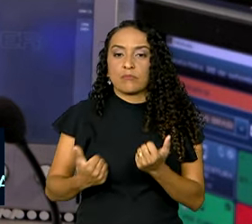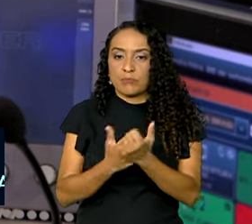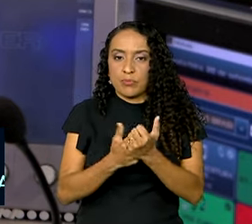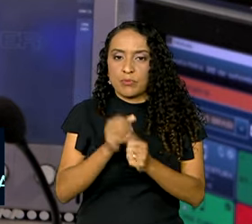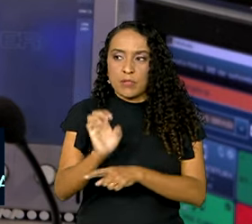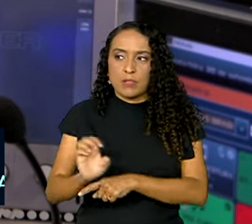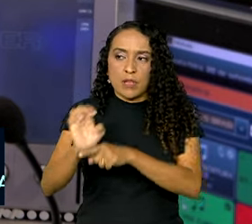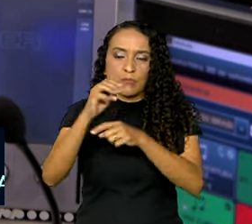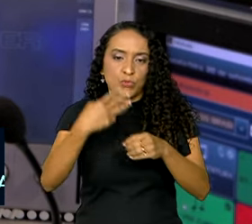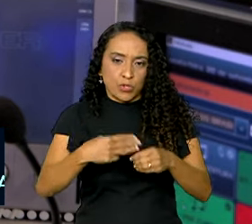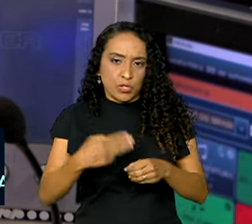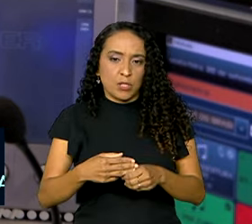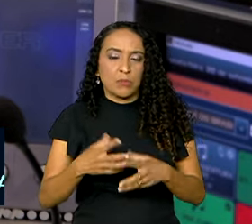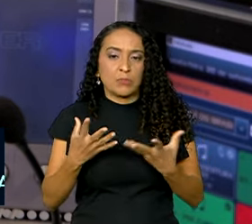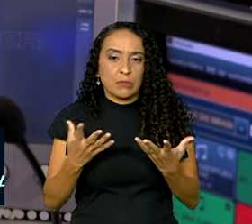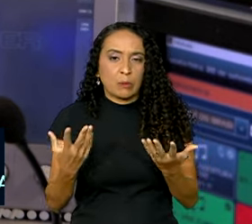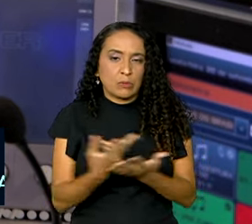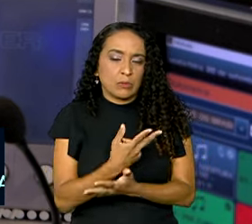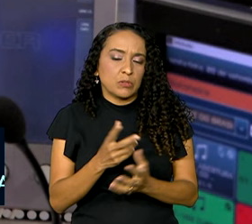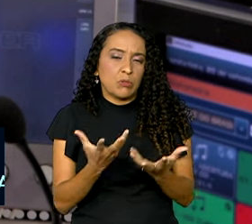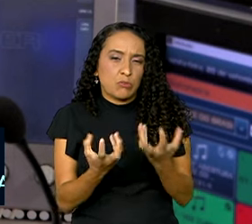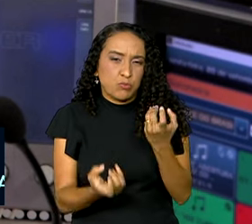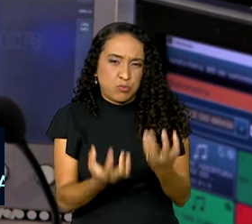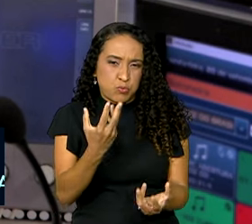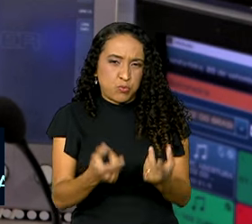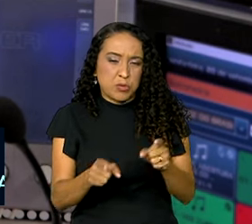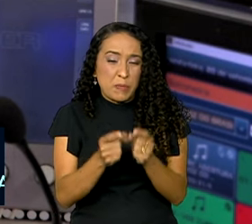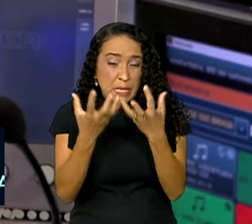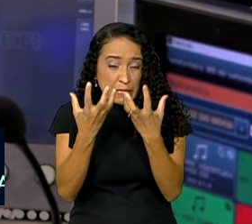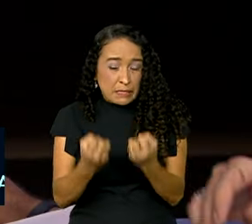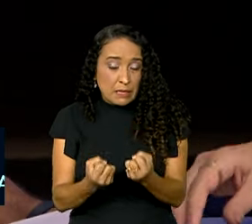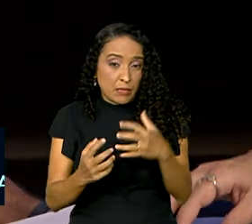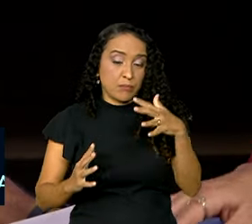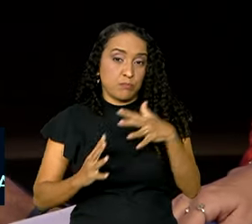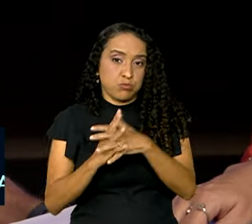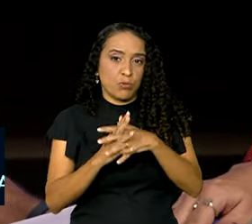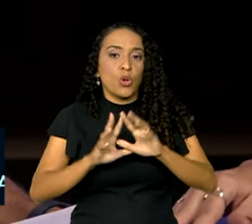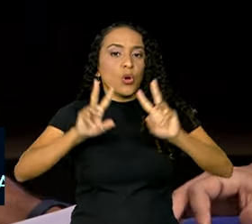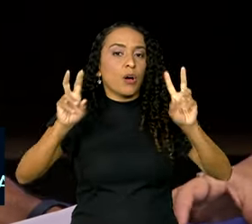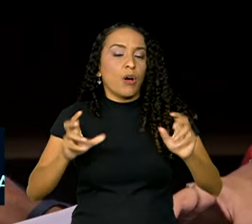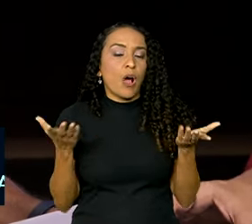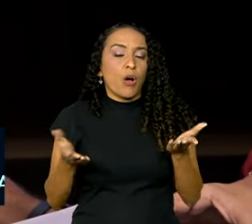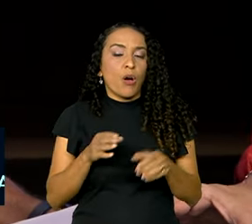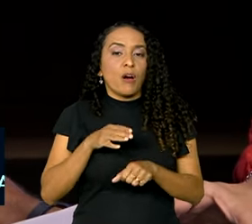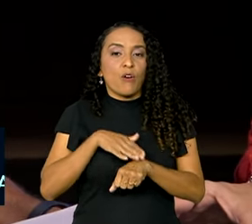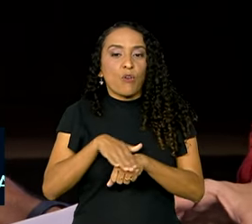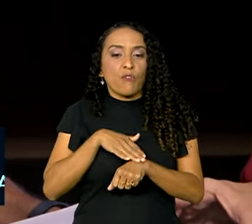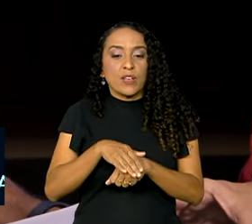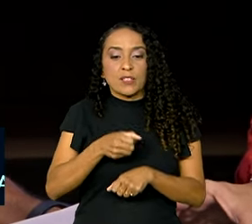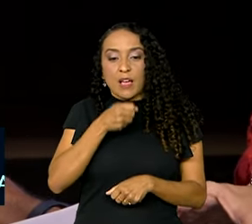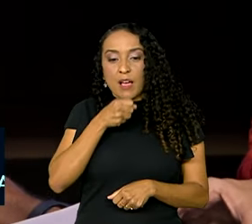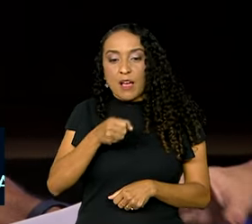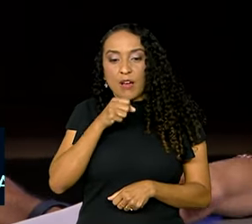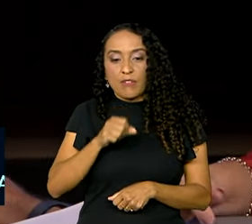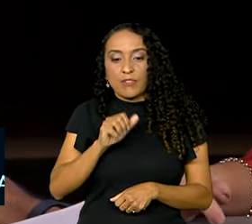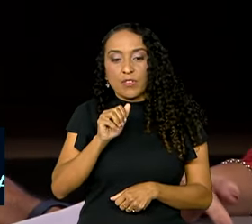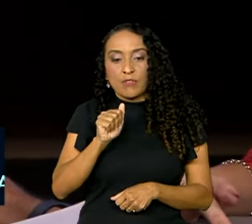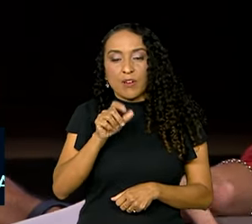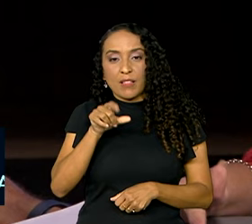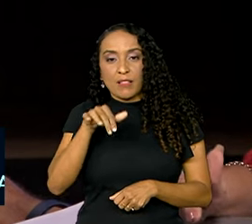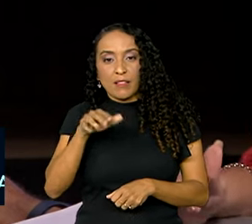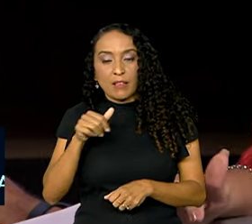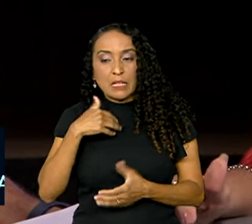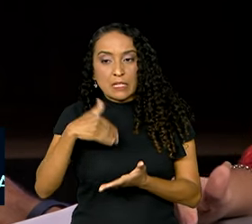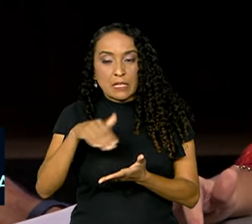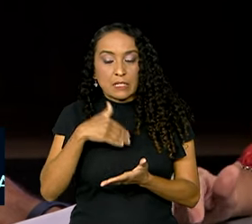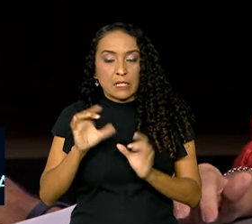estados e municípios afetados pelas queimadas e pela seca extrema. E aí, sobre o assunto, nós vamos conversar ao vivo com o Adriano Massuda, que é secretário de